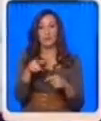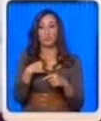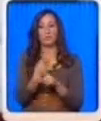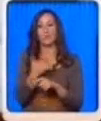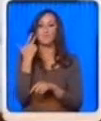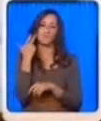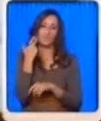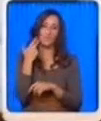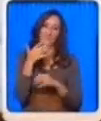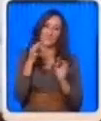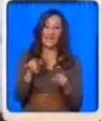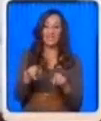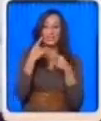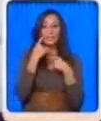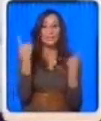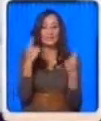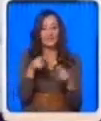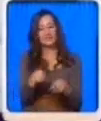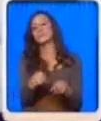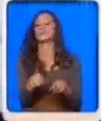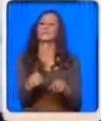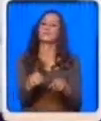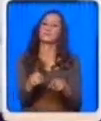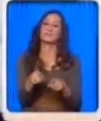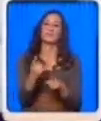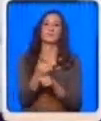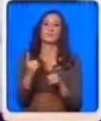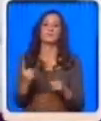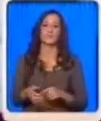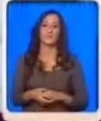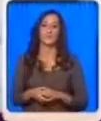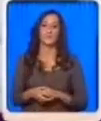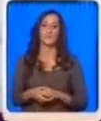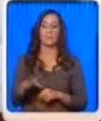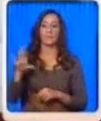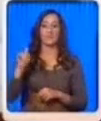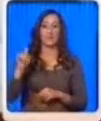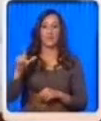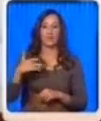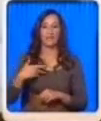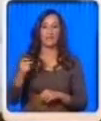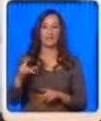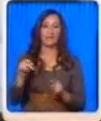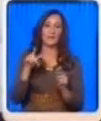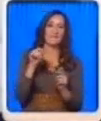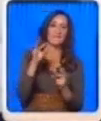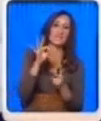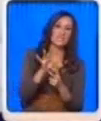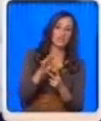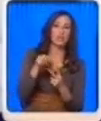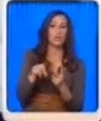que me orgulho muito neste espetáculo foi a aposta... Do Hélder Costa e do Francisco